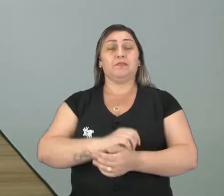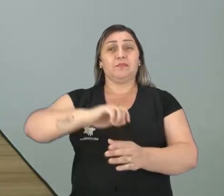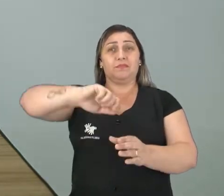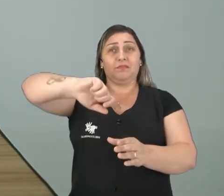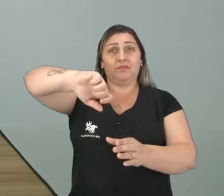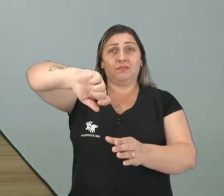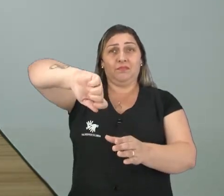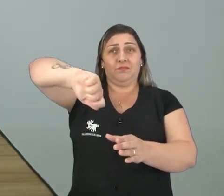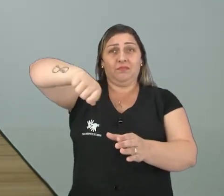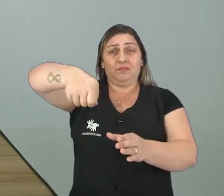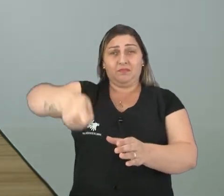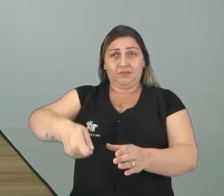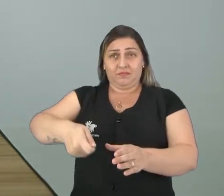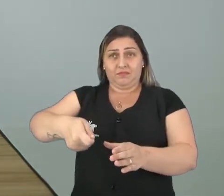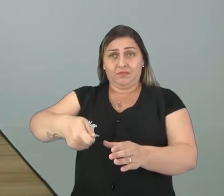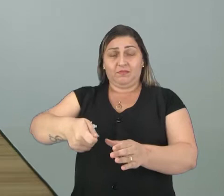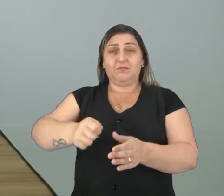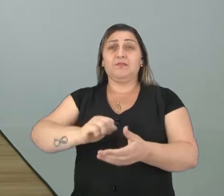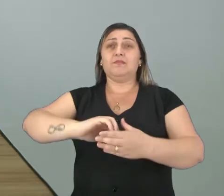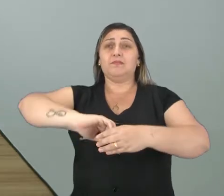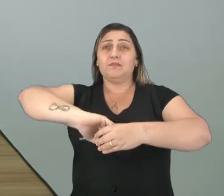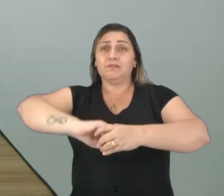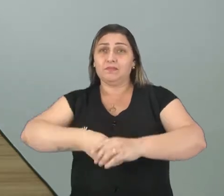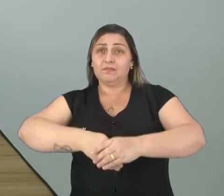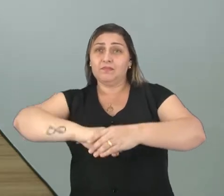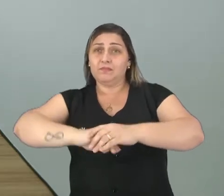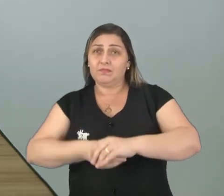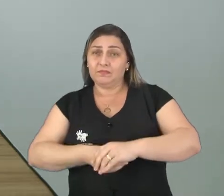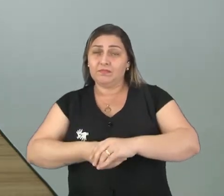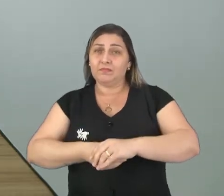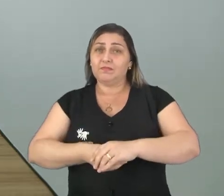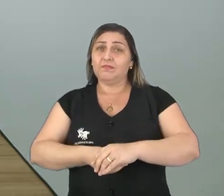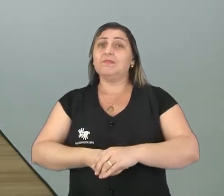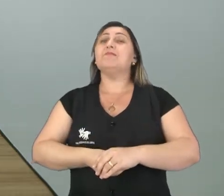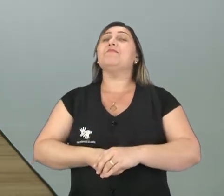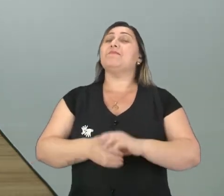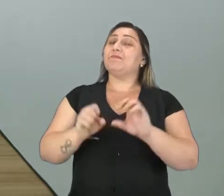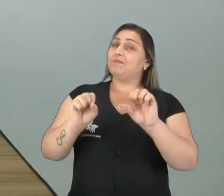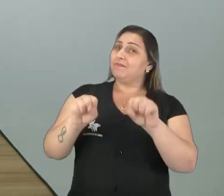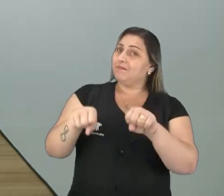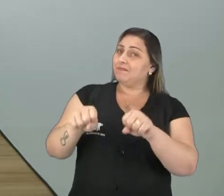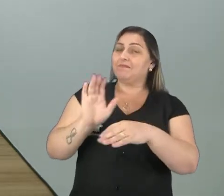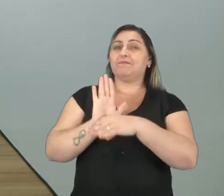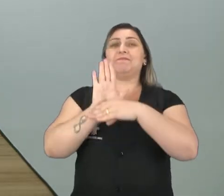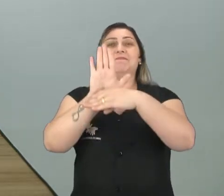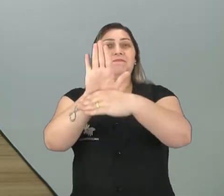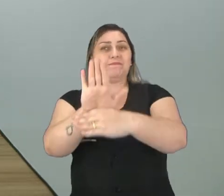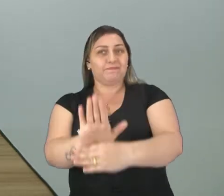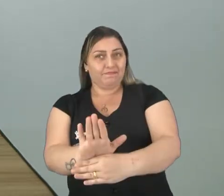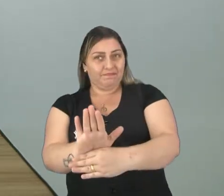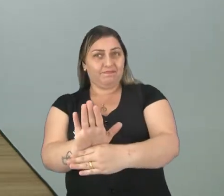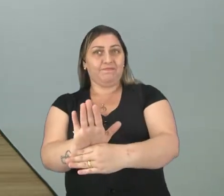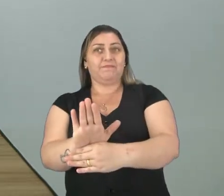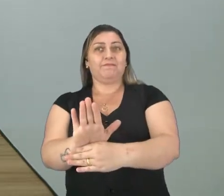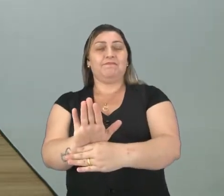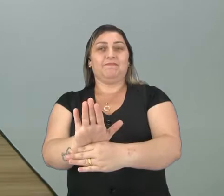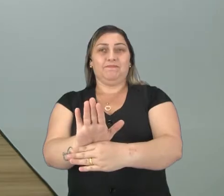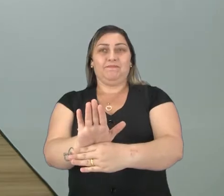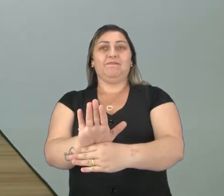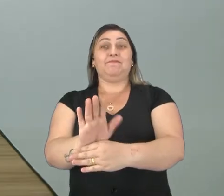Fechar a torneira ao lavar a louça. Essa sim, essa é uma ação